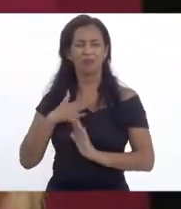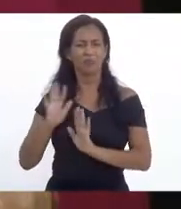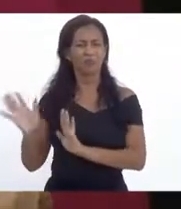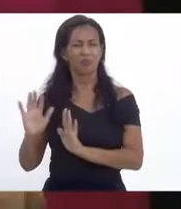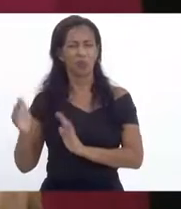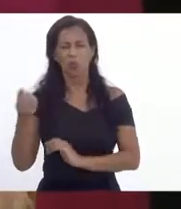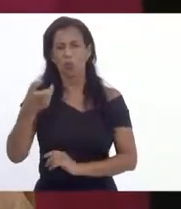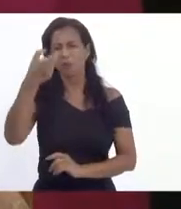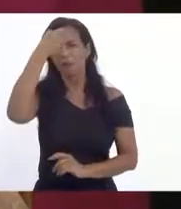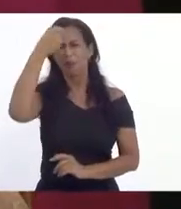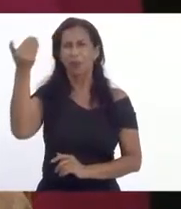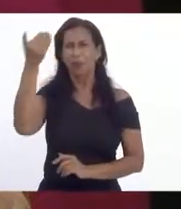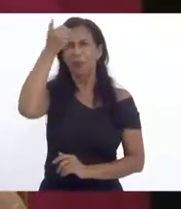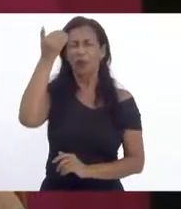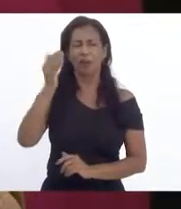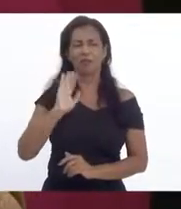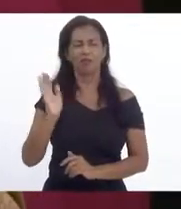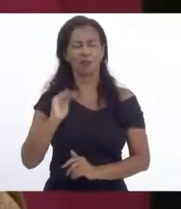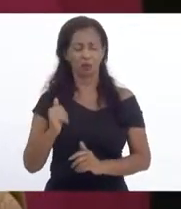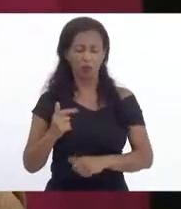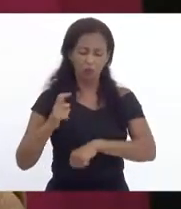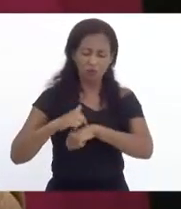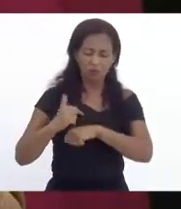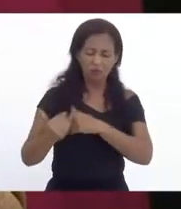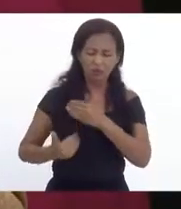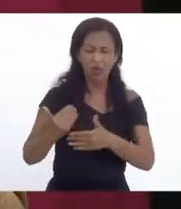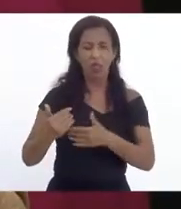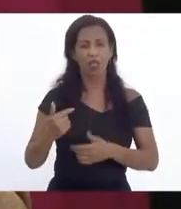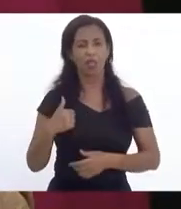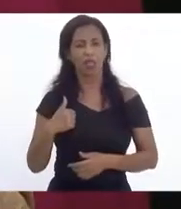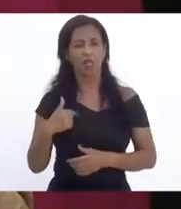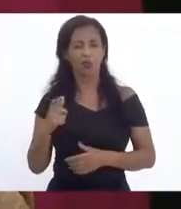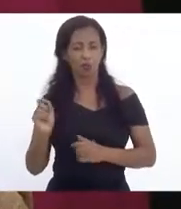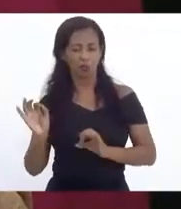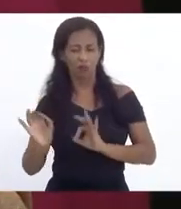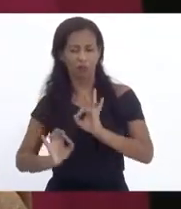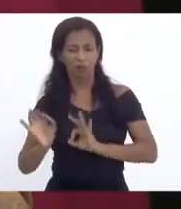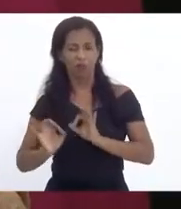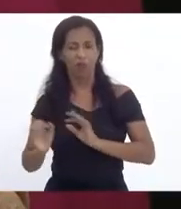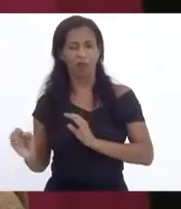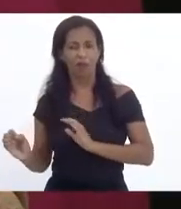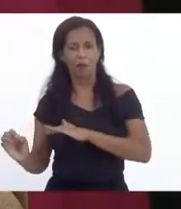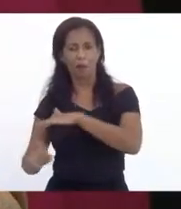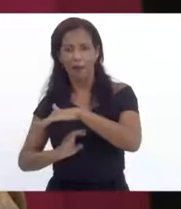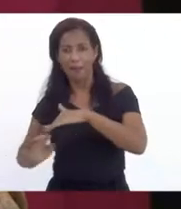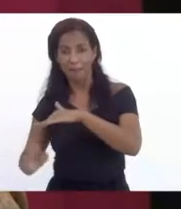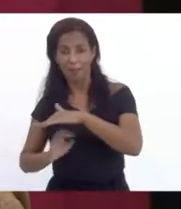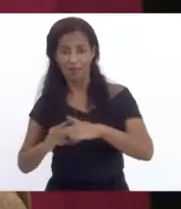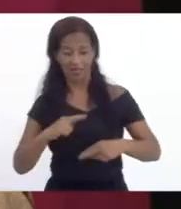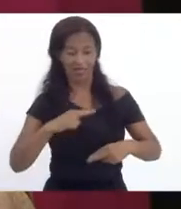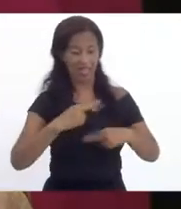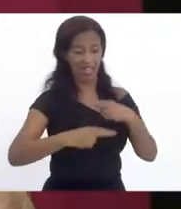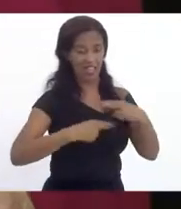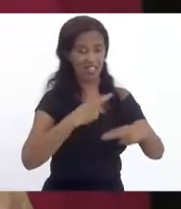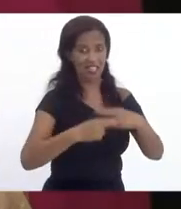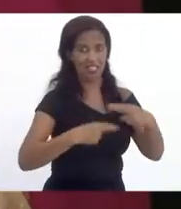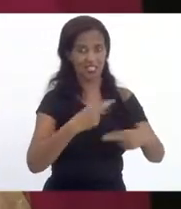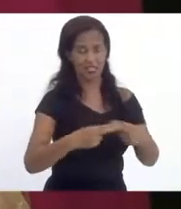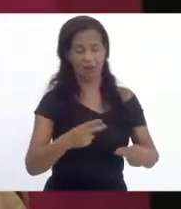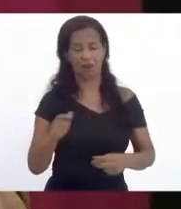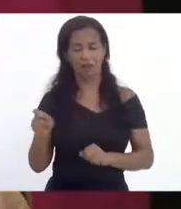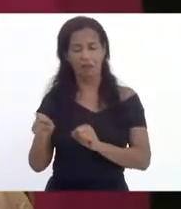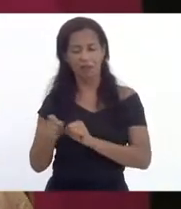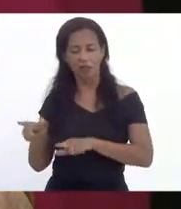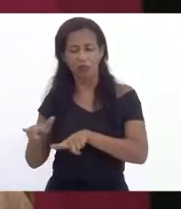não entra na minha cabeça, isso. E, ao longo do tempo, nós desenvolvemos uma empresa que se chama Recicle Bem. Ela faz um